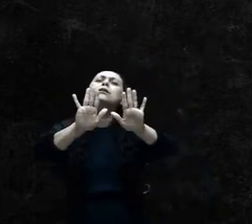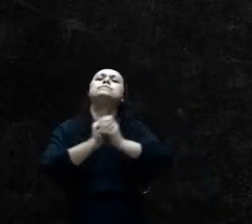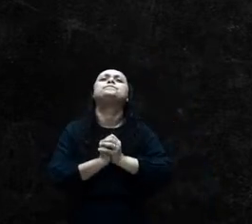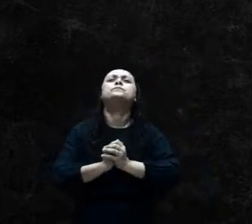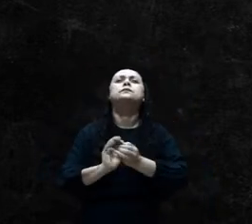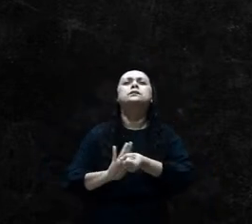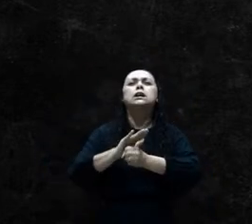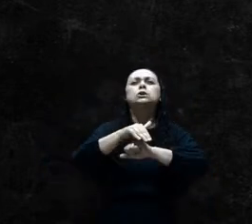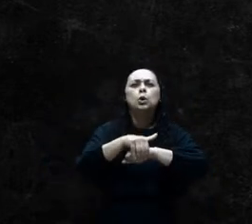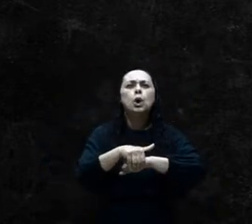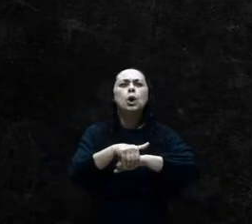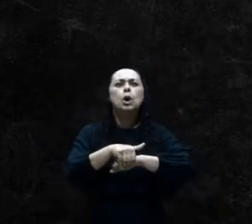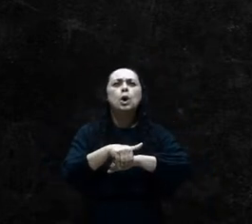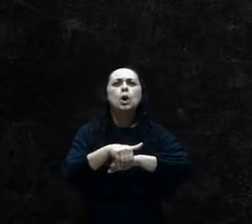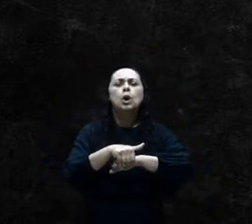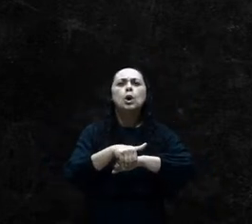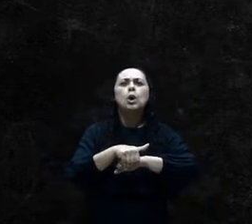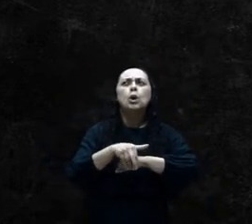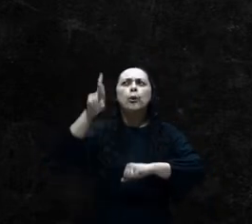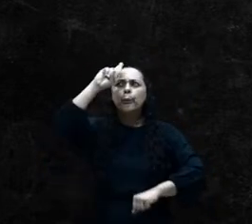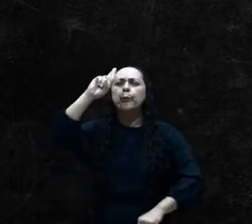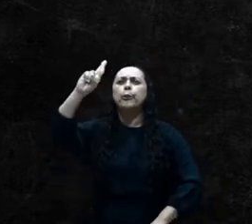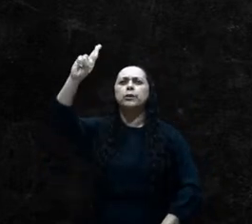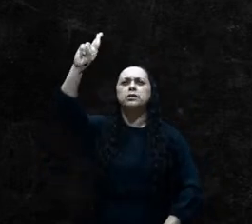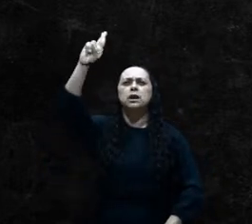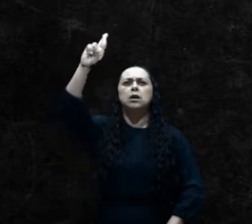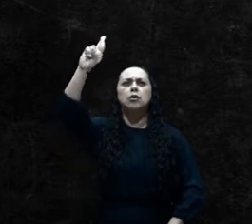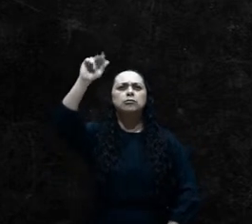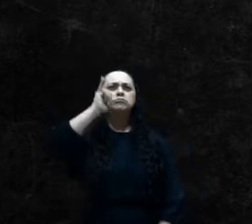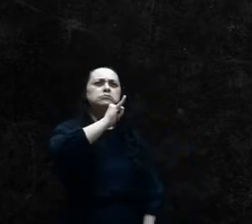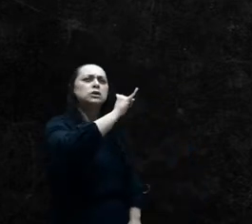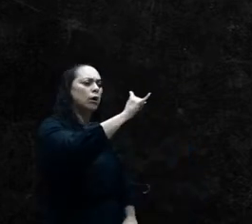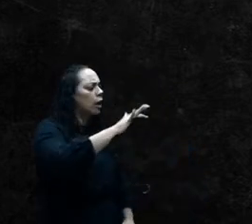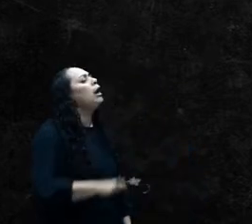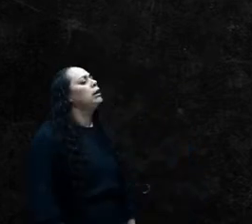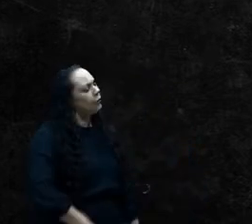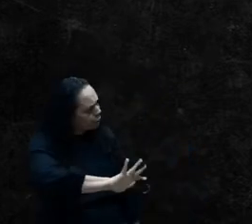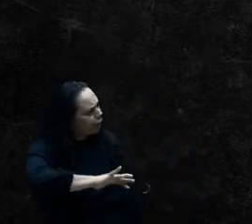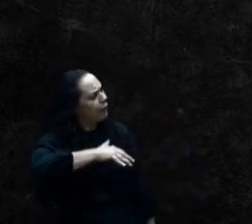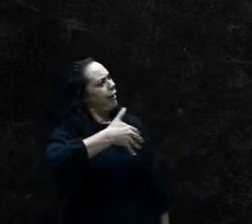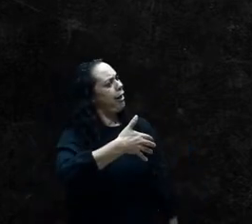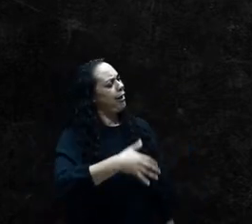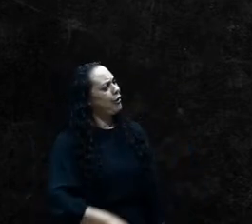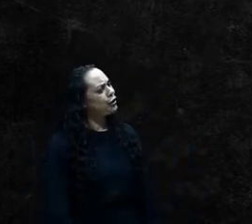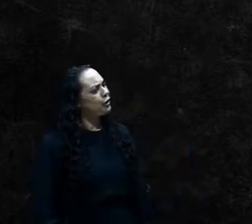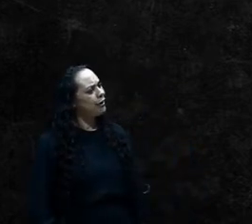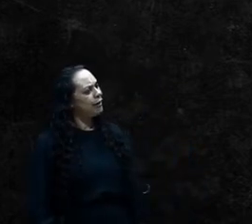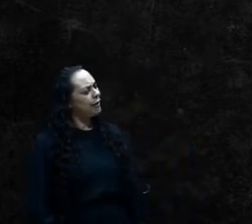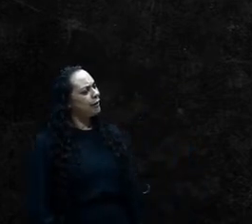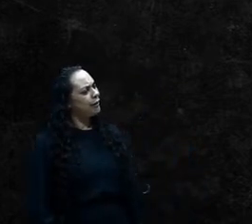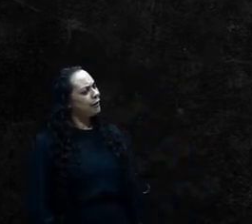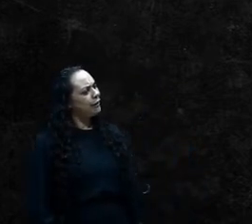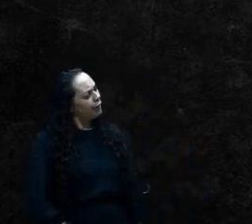coragem Paulo você acha que você não vai ir Roma não coragem pois assim como você deu